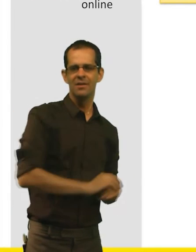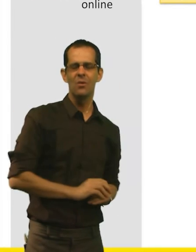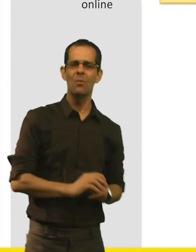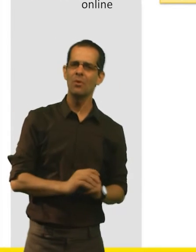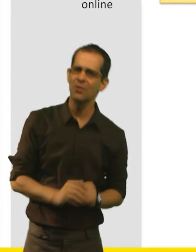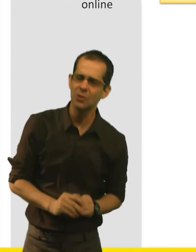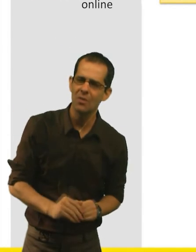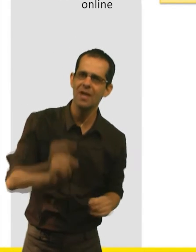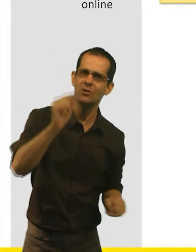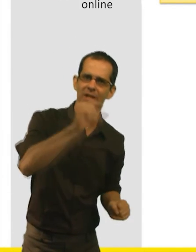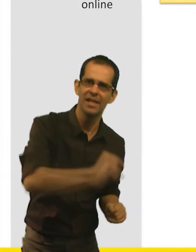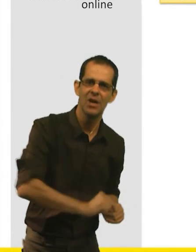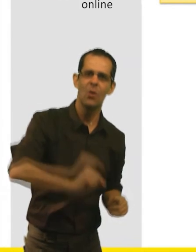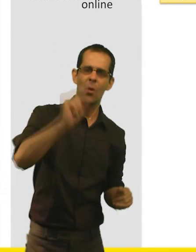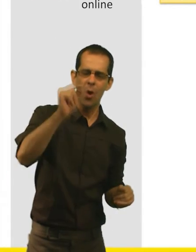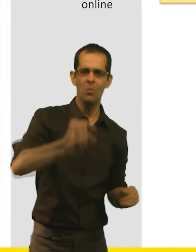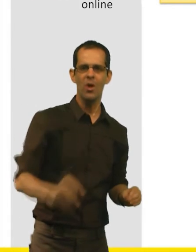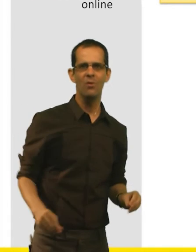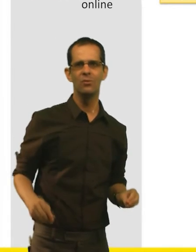Agora, professor, me ajuda aí.